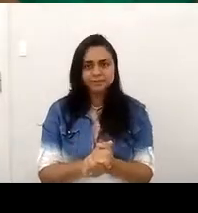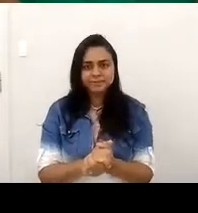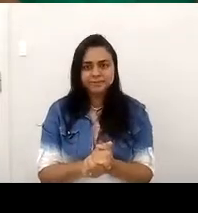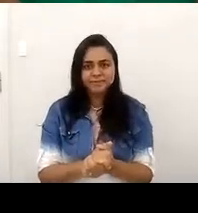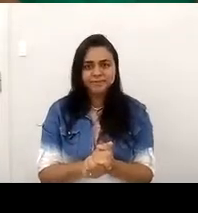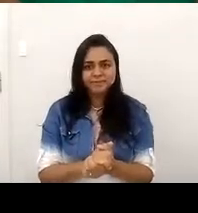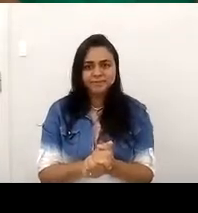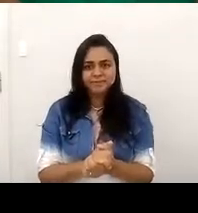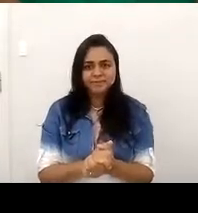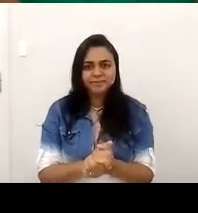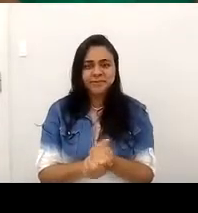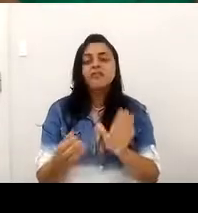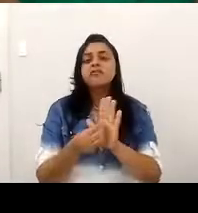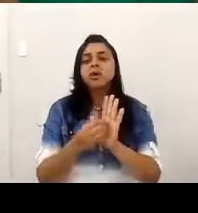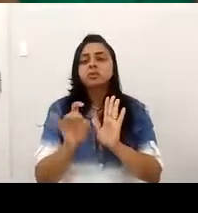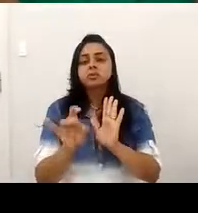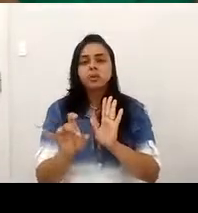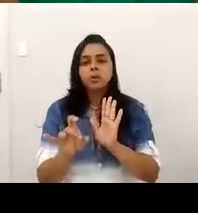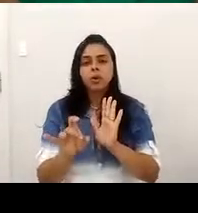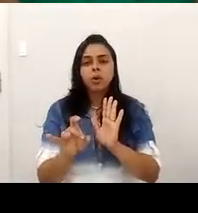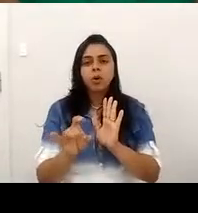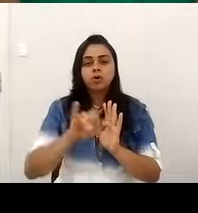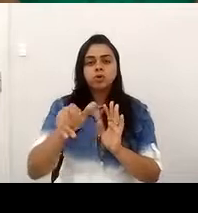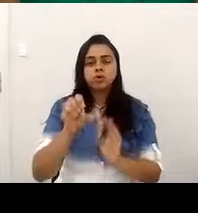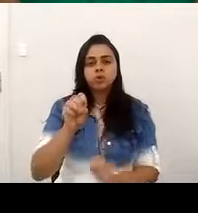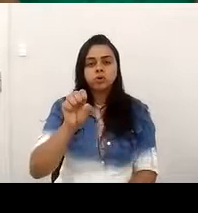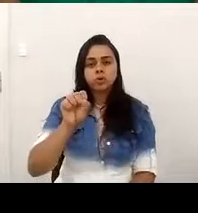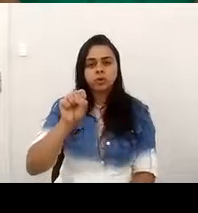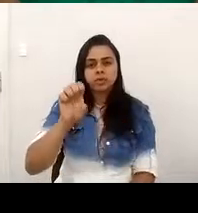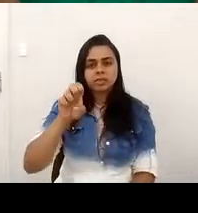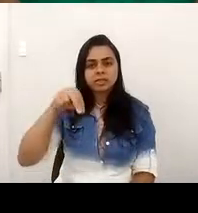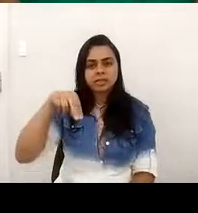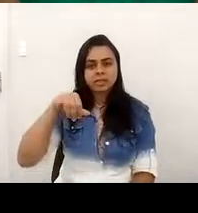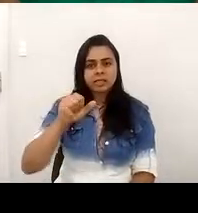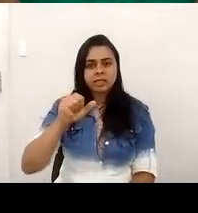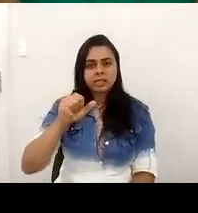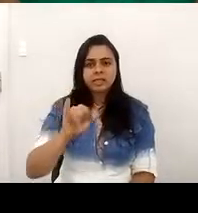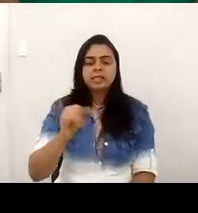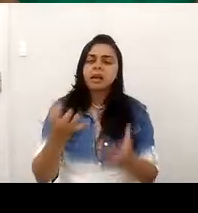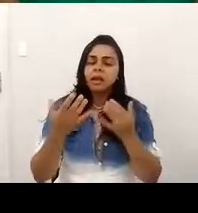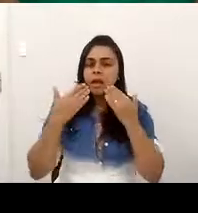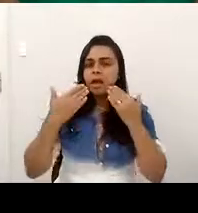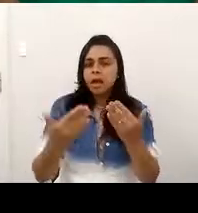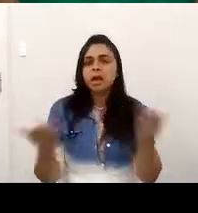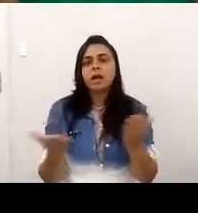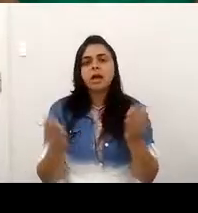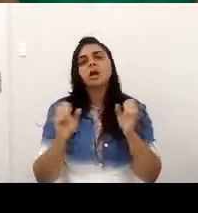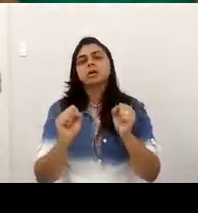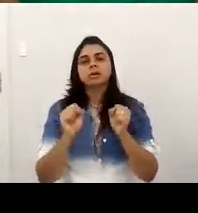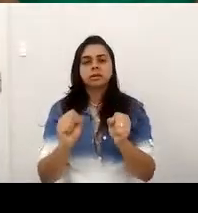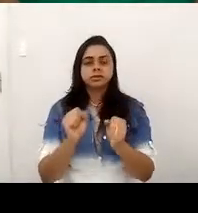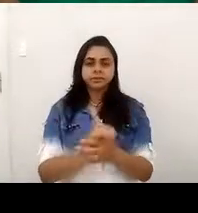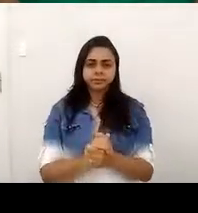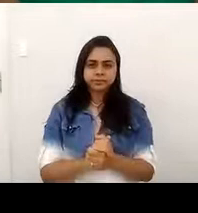só faltaria o Jocelyn. É, se eles quisessem apresentar, acho que a gente